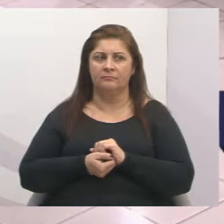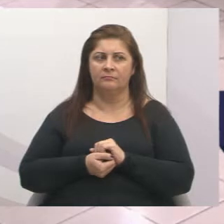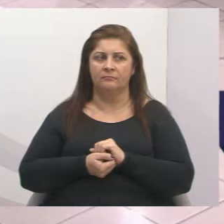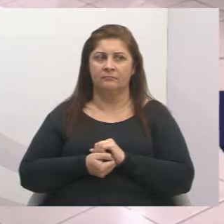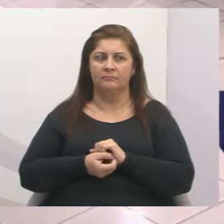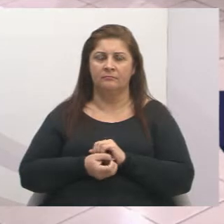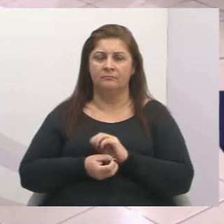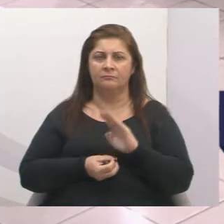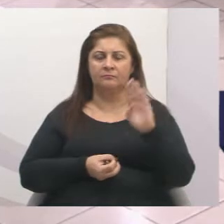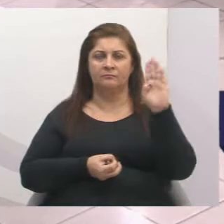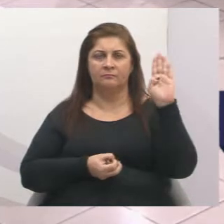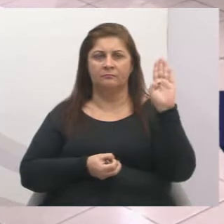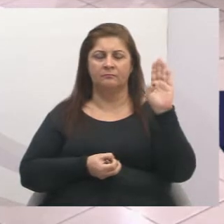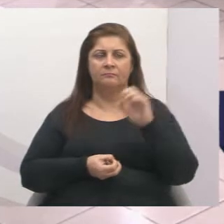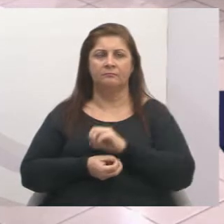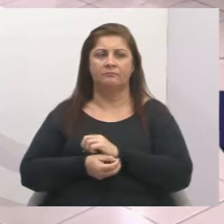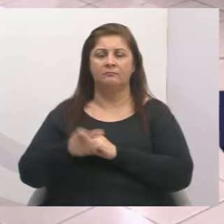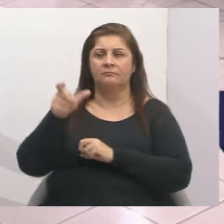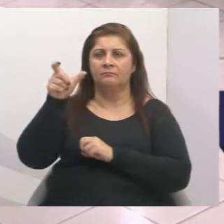Senhor Prefeito Municipal,